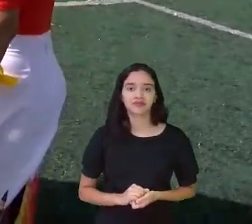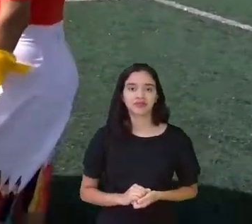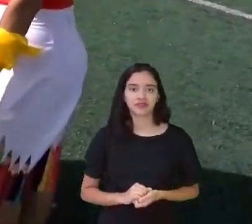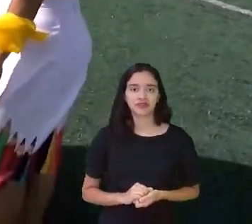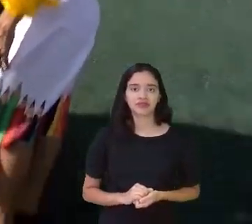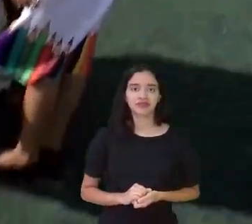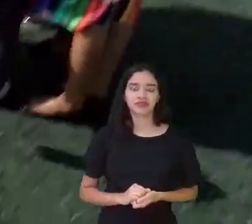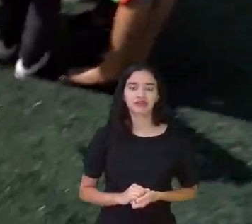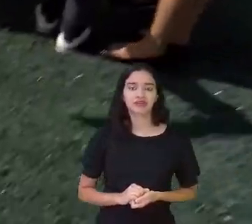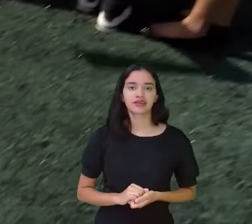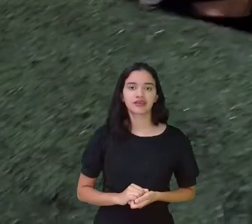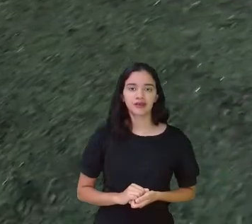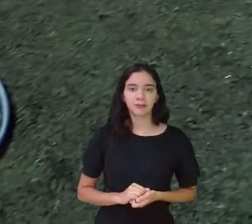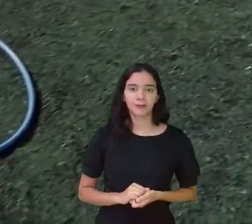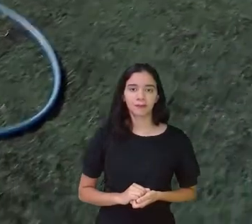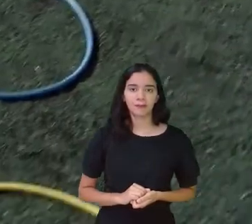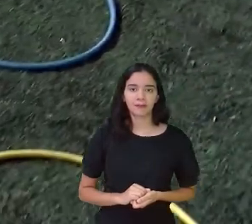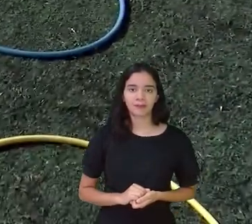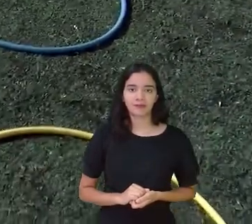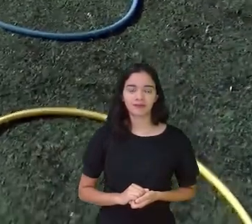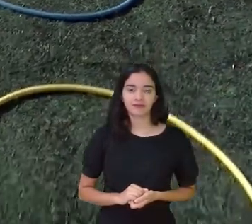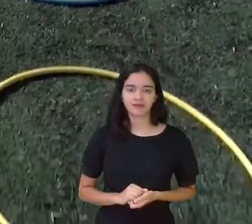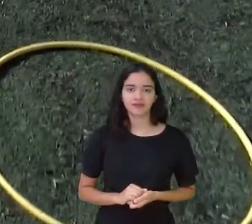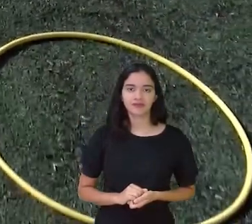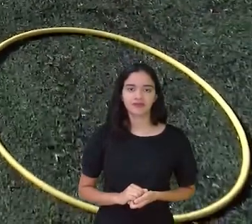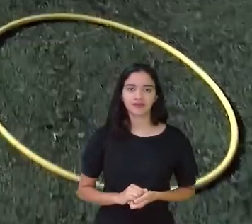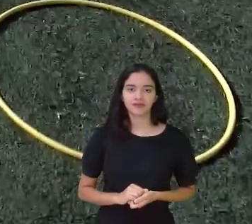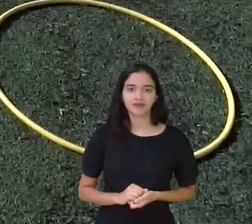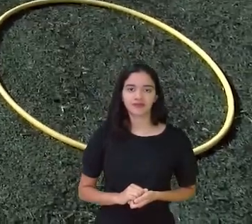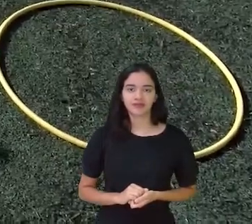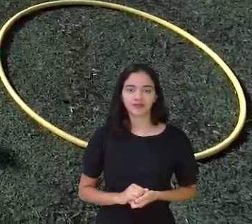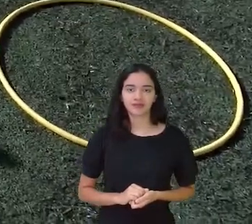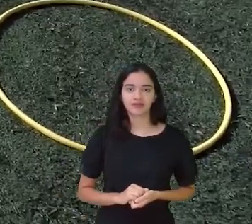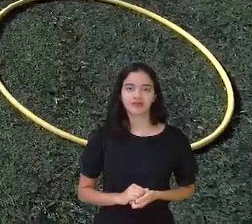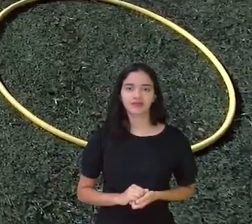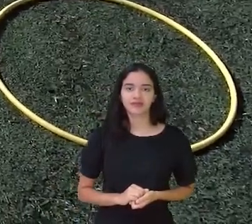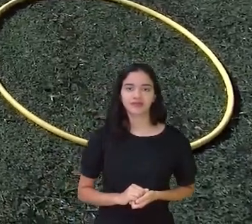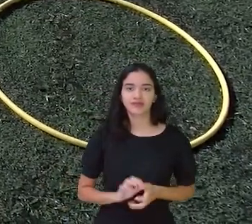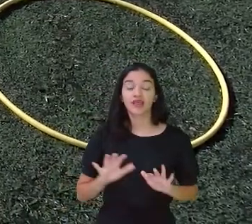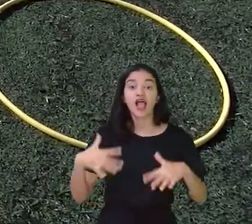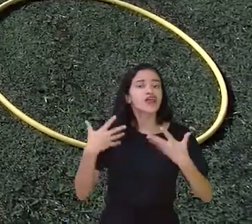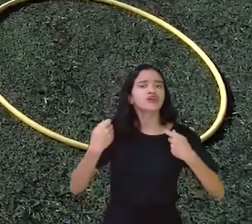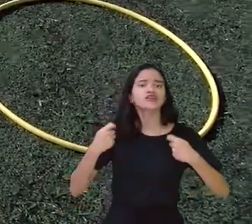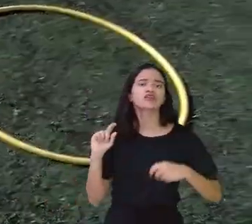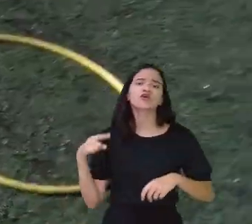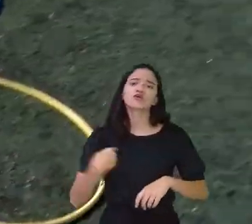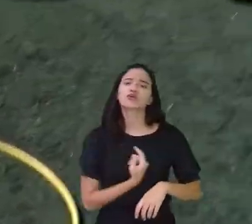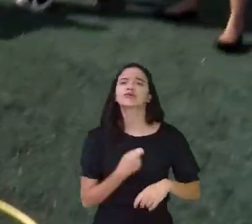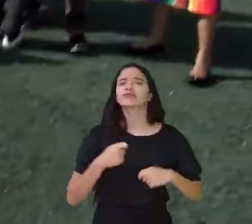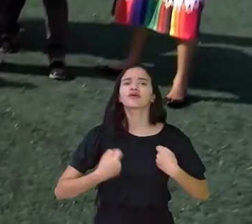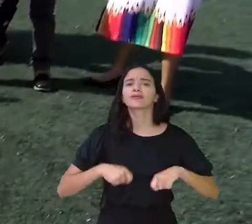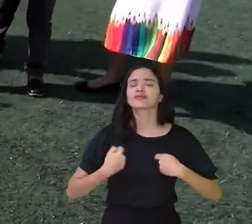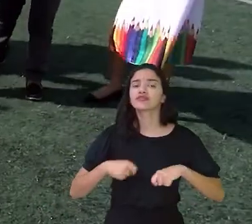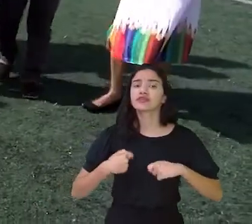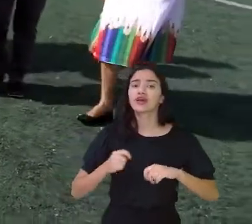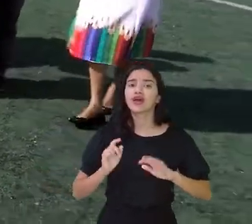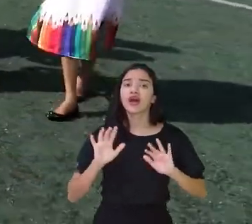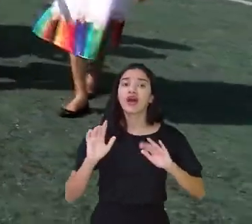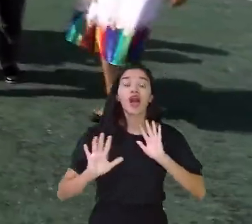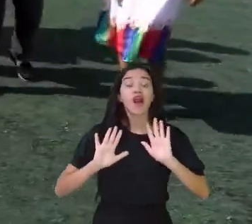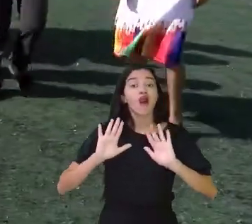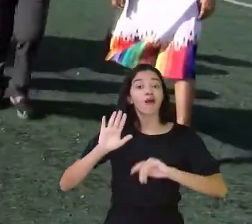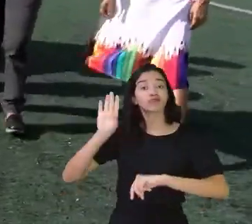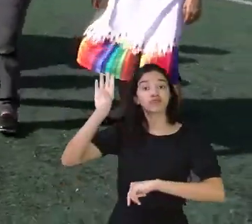ser outra três. Vem. A primeira acaba. E aí? Nós precisamos. Bora agora lá, de decidir quem capitã, vai